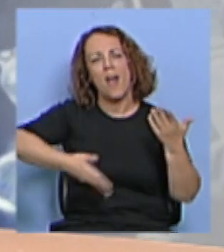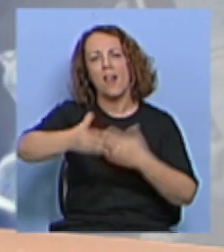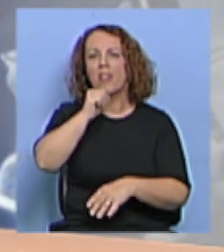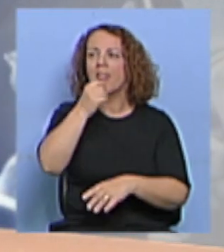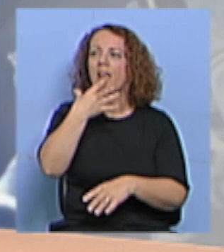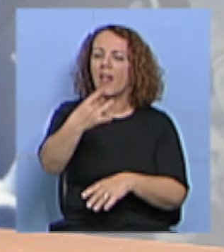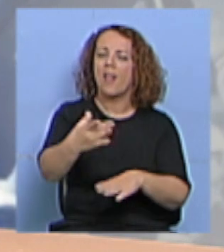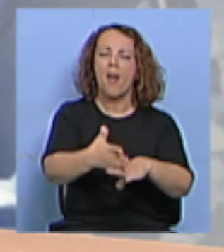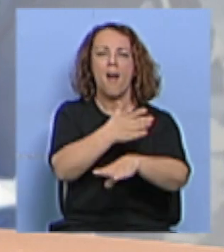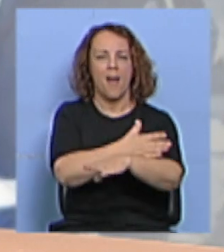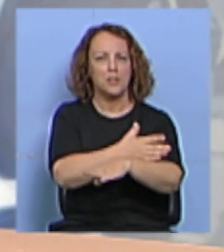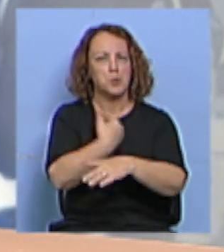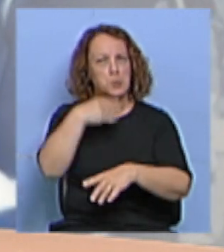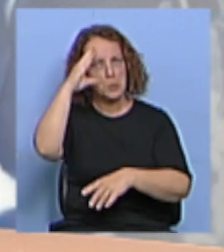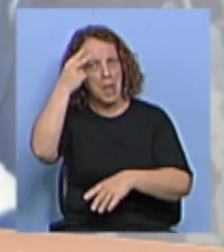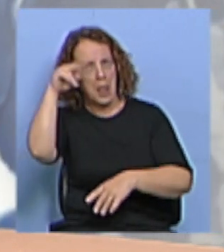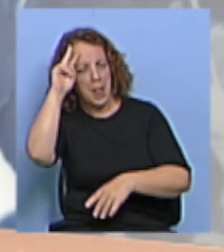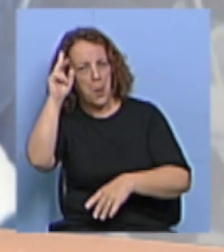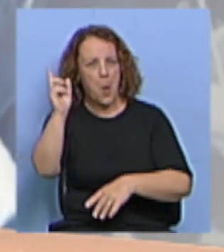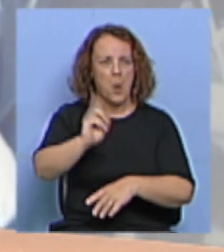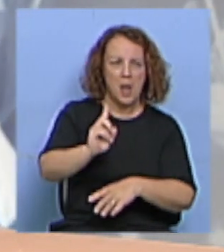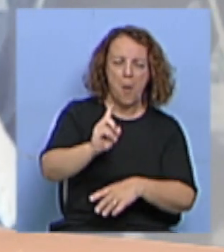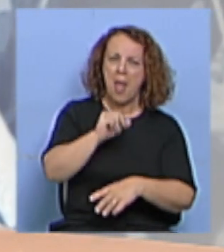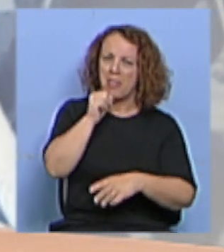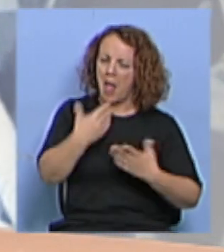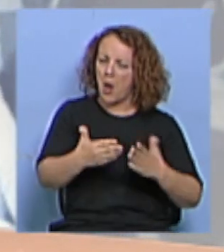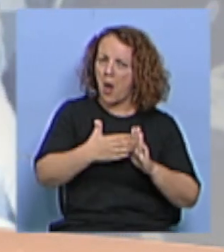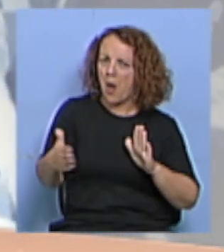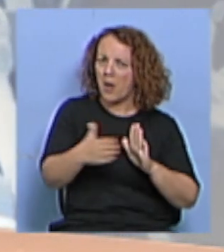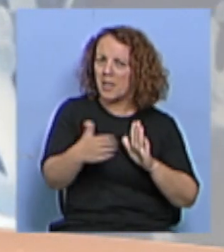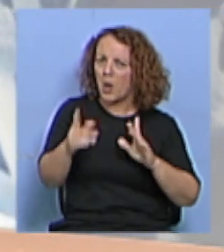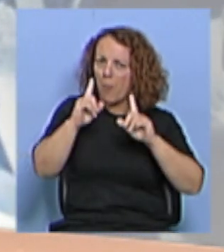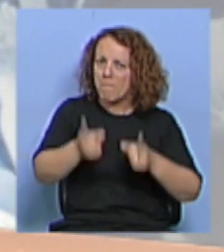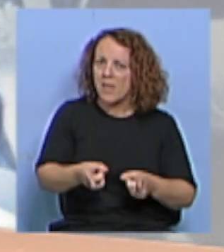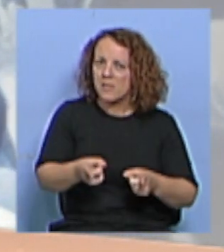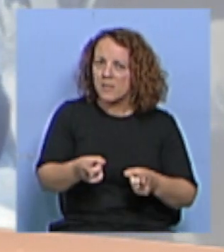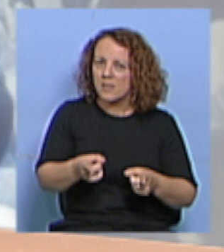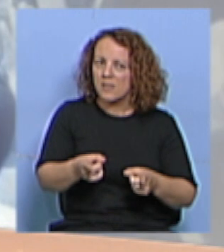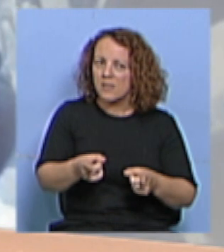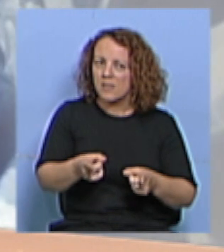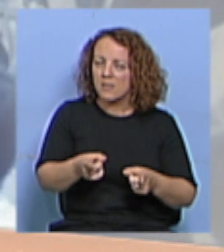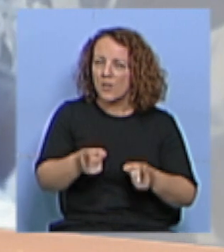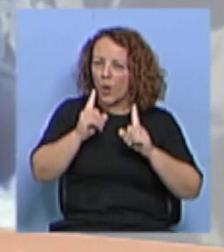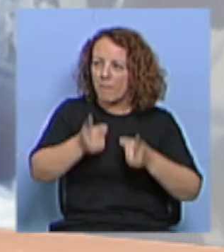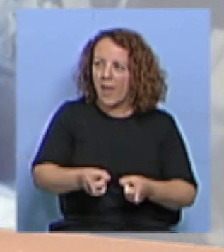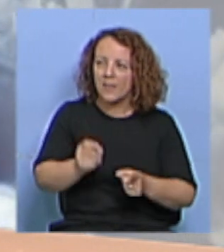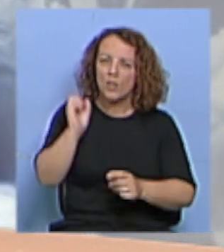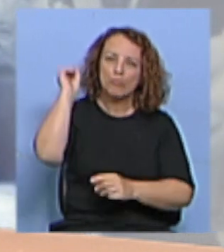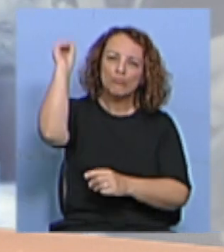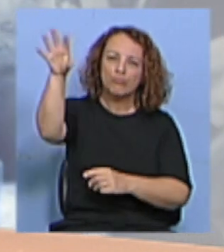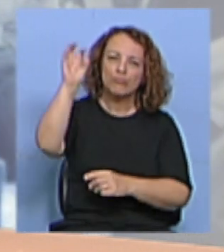Natal. Não sei se estou errado, será por esta altura mais ou menos que eles começam a chegar aos